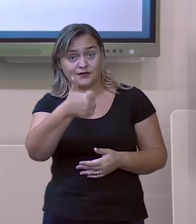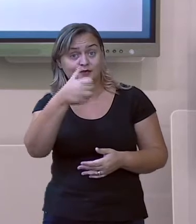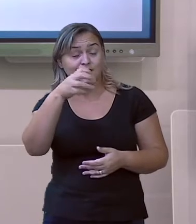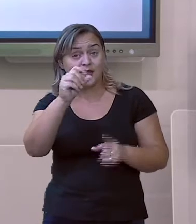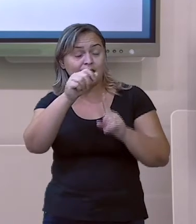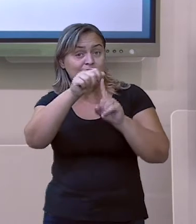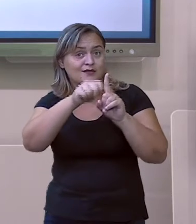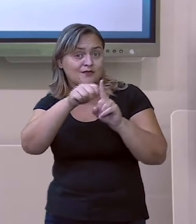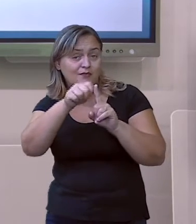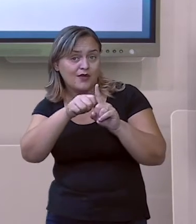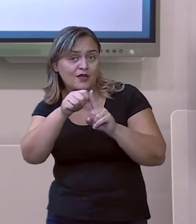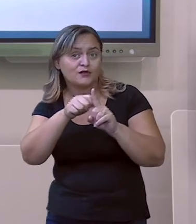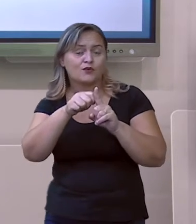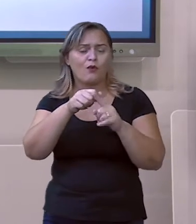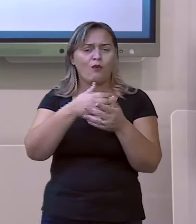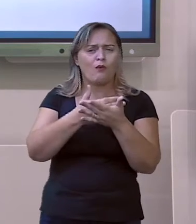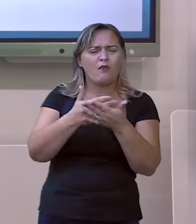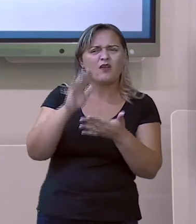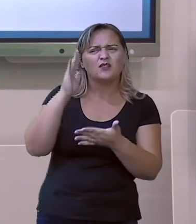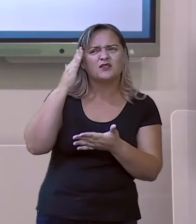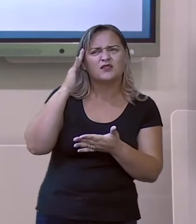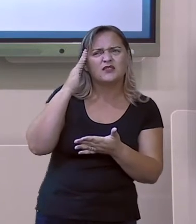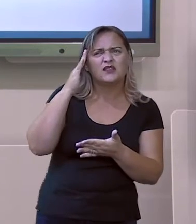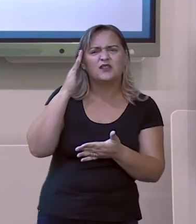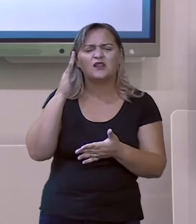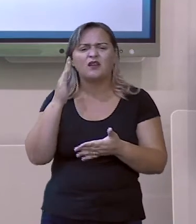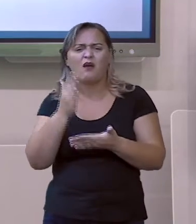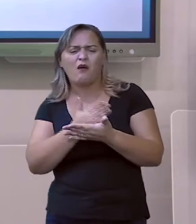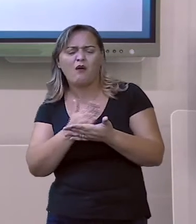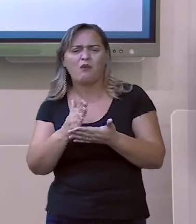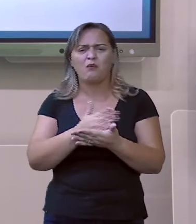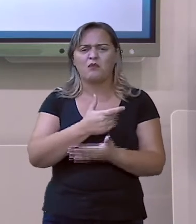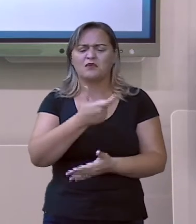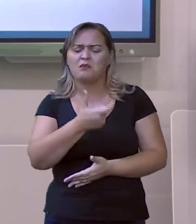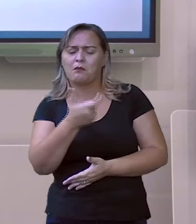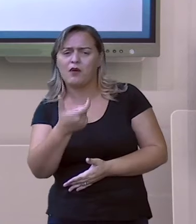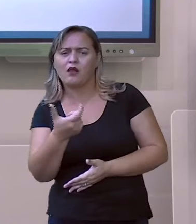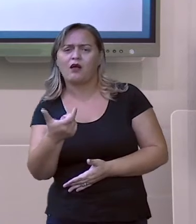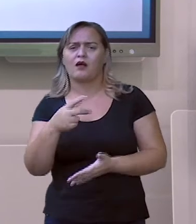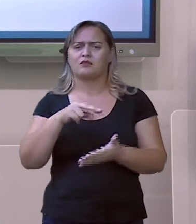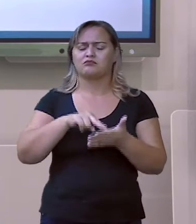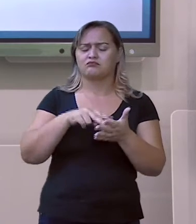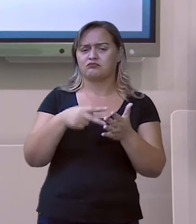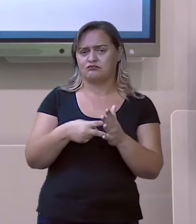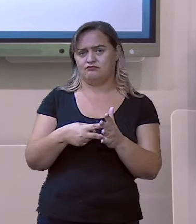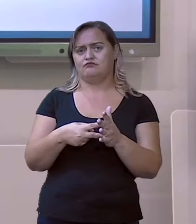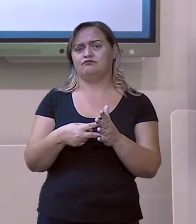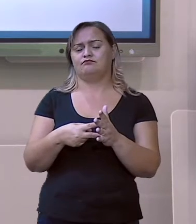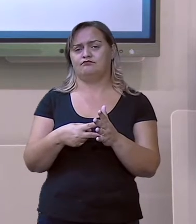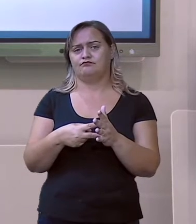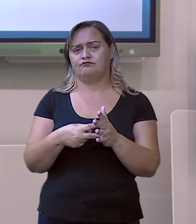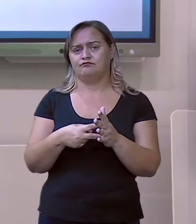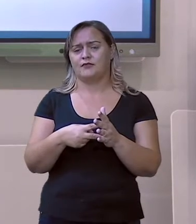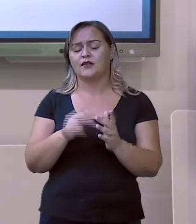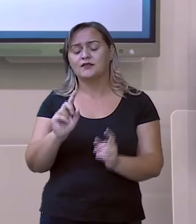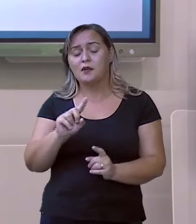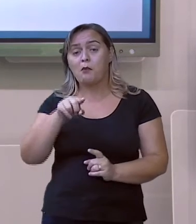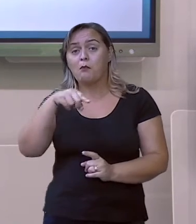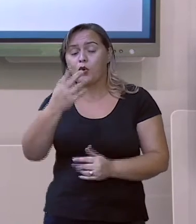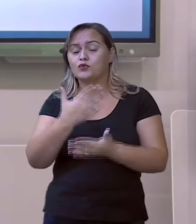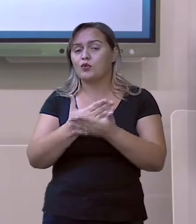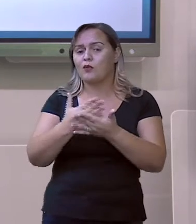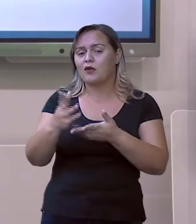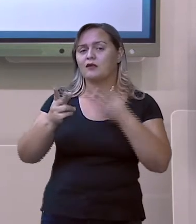geralmente não tem habilidades neurológicas e motoras desenvolvidas para conseguir falar. E por isso que é tão importante a